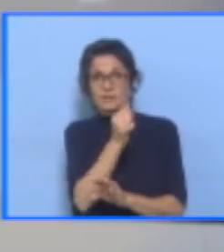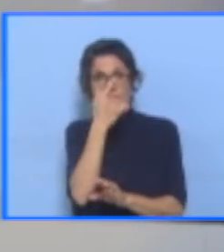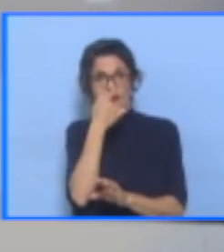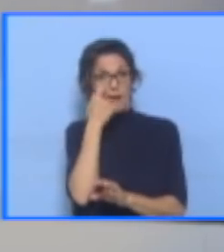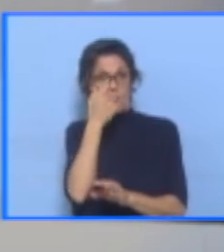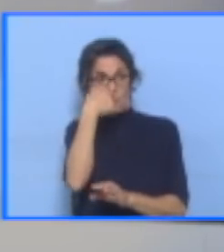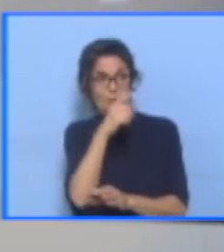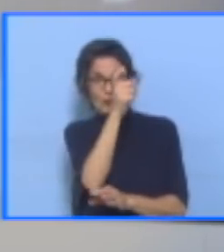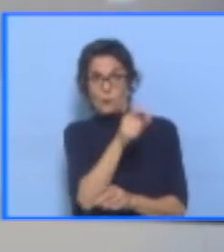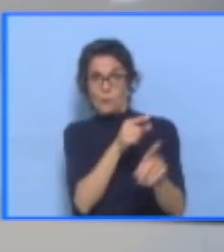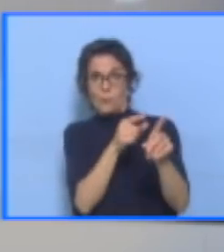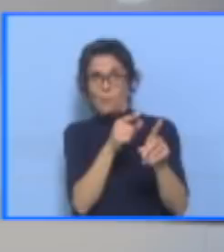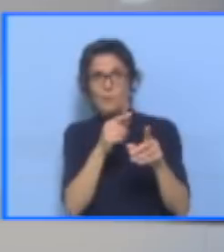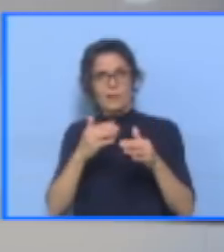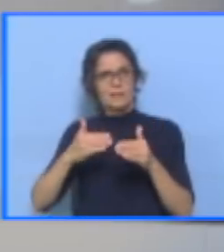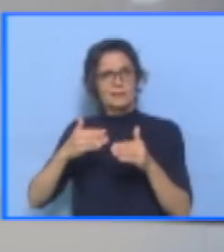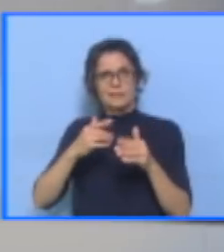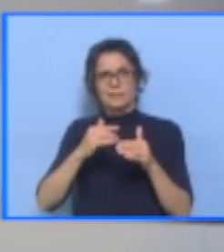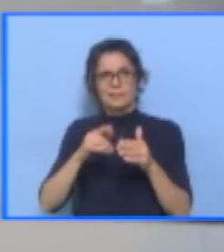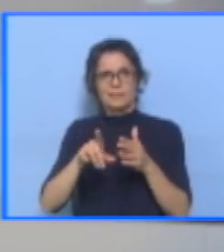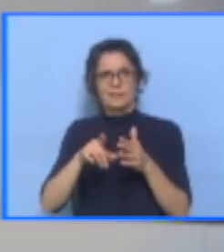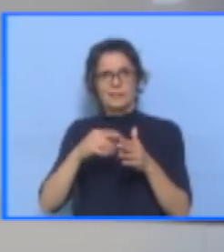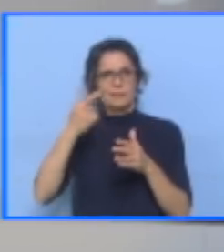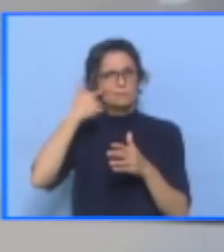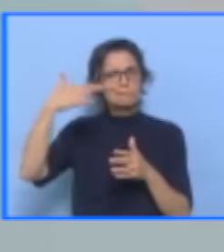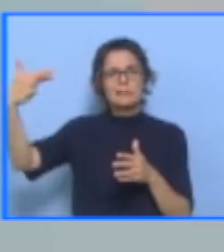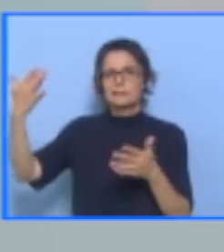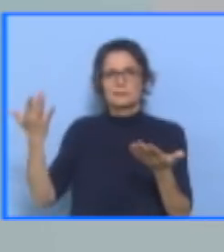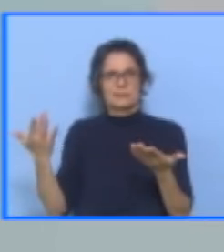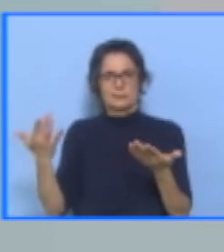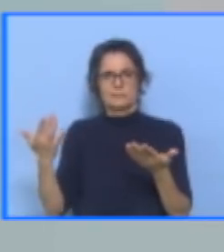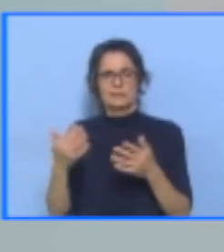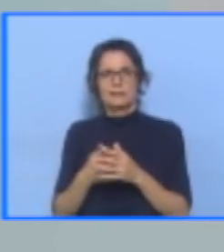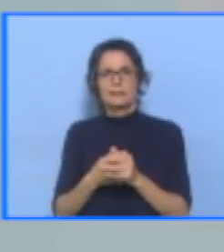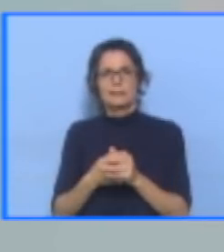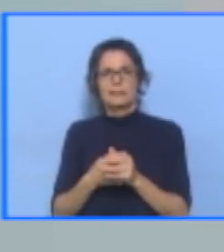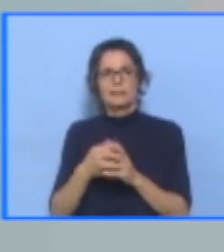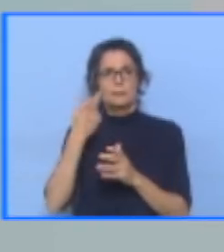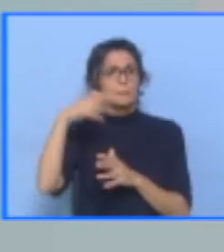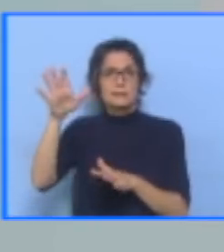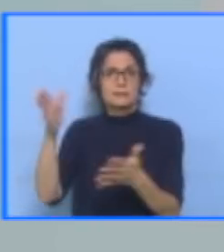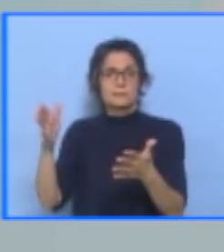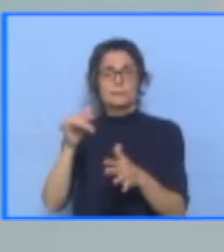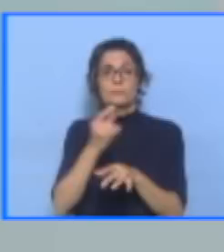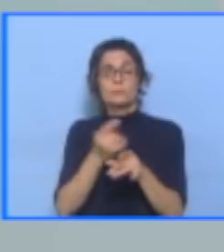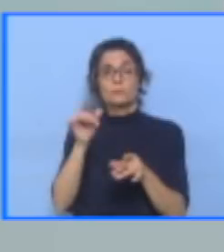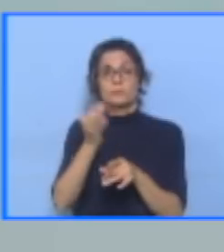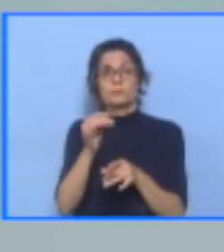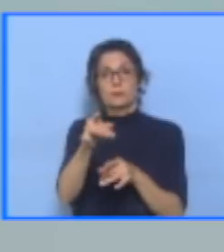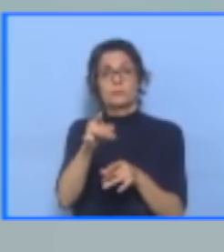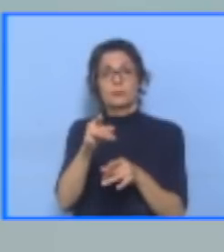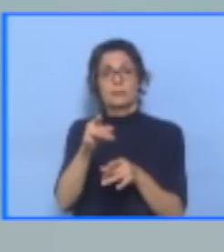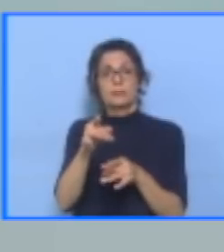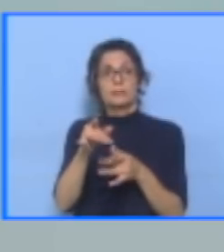de um seu amigo, um homem para todas as estações, um homem para todos os tempos, um homem de consciência. Um homem que lutou por um mundo melhor e